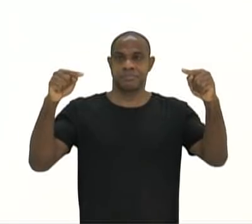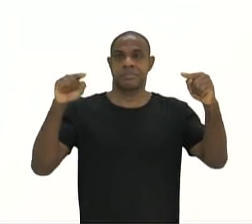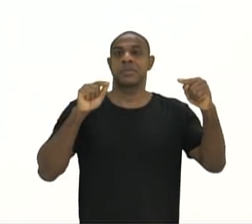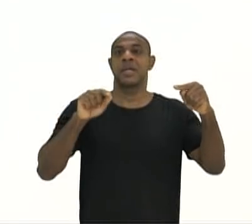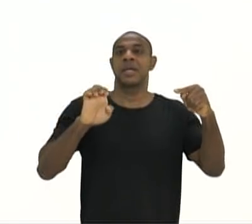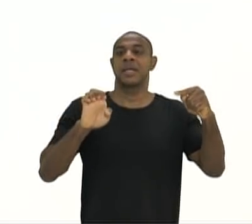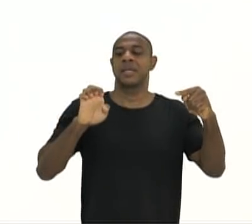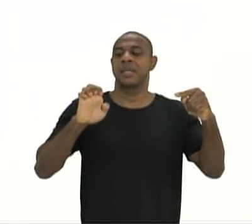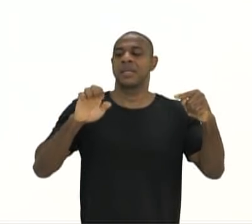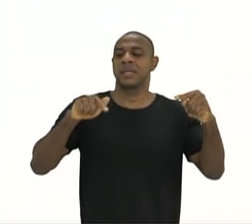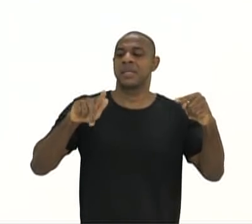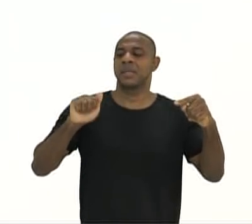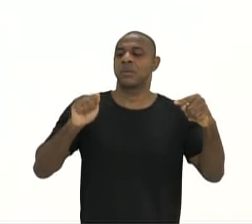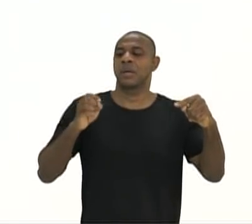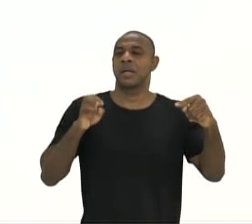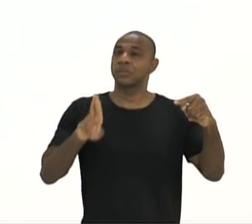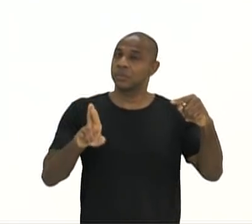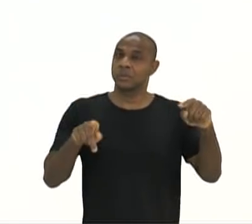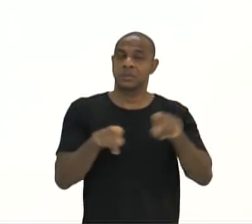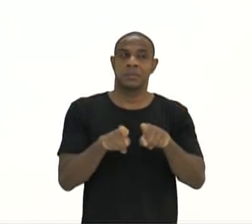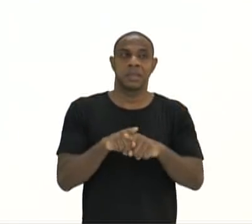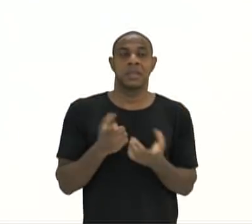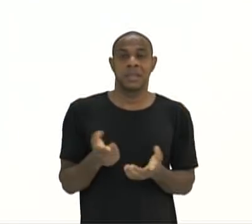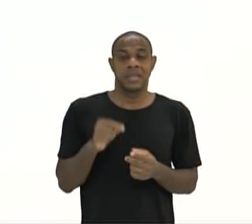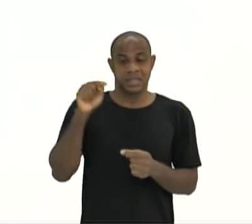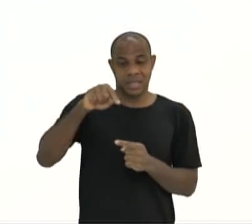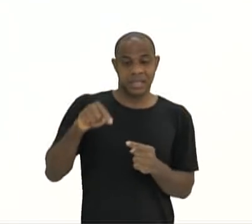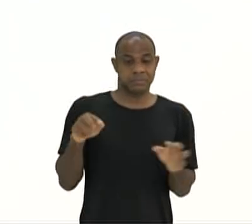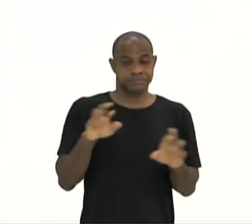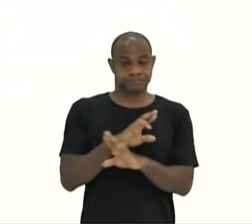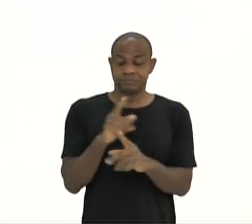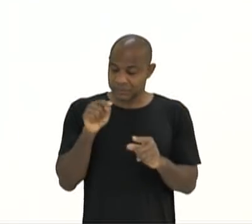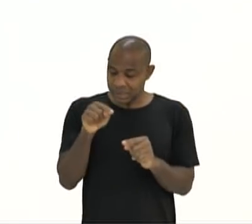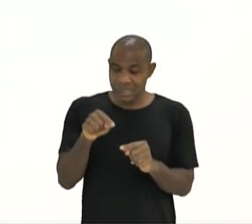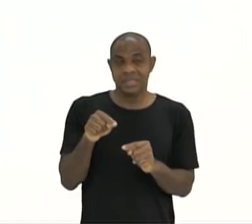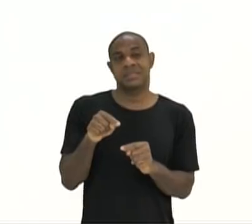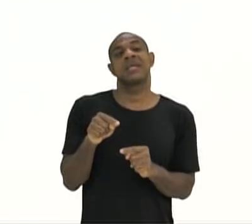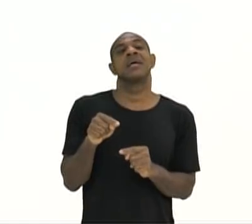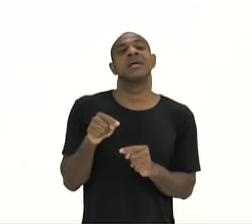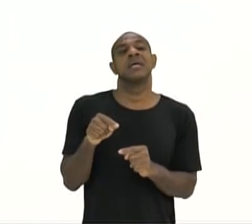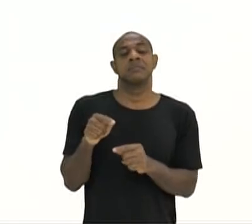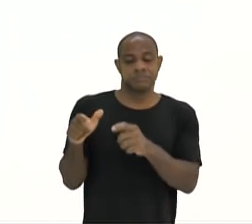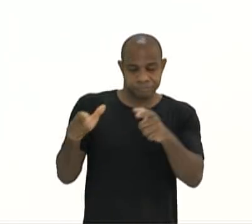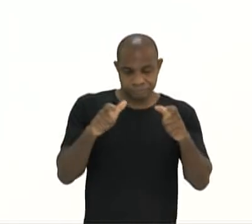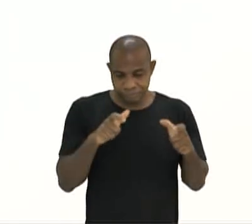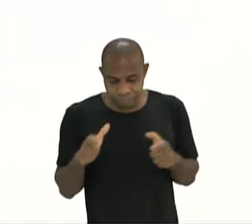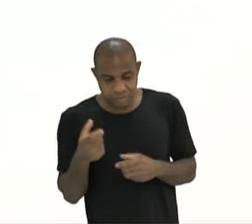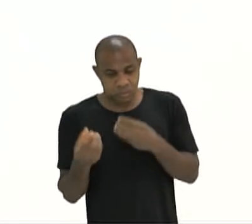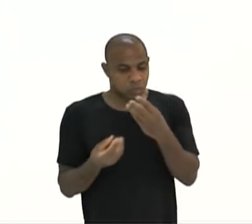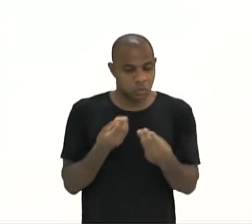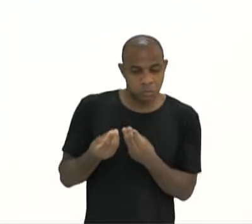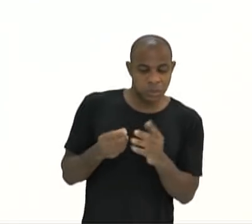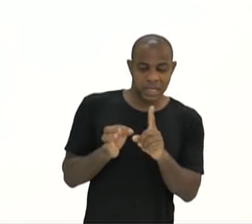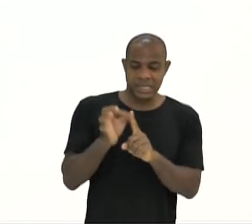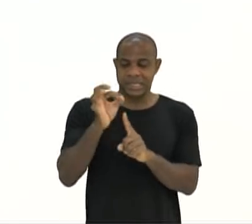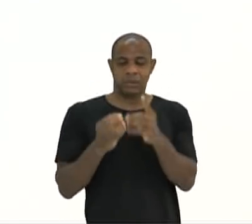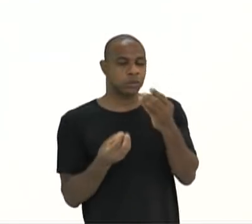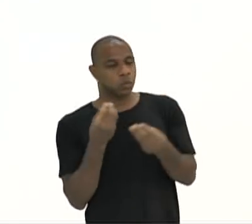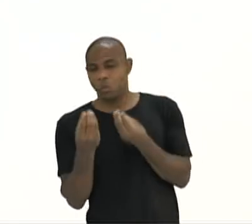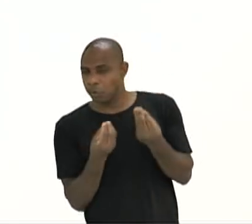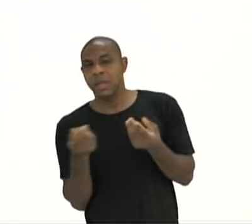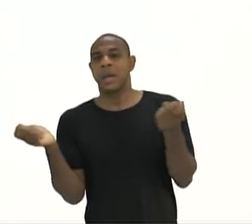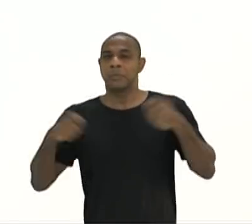de Greenwich. A partir dessas coordenadas geográficas, dessas medidas em graus, é que é possível,